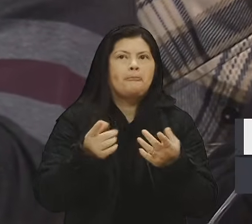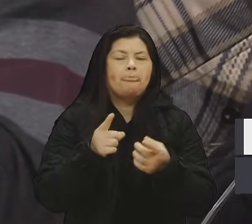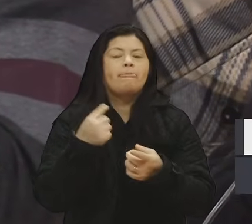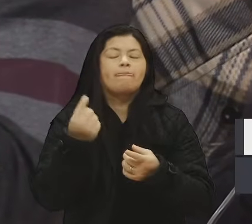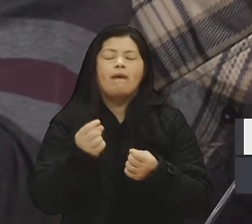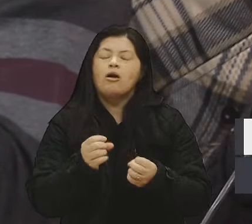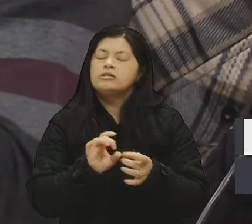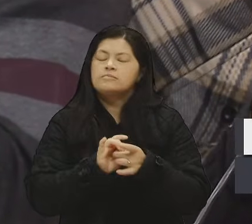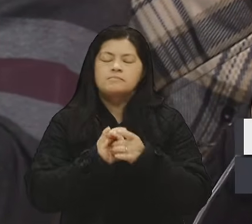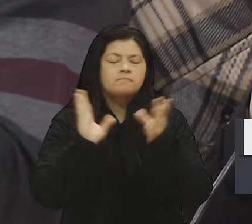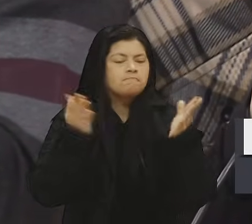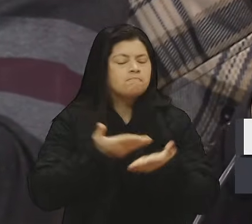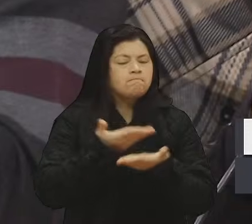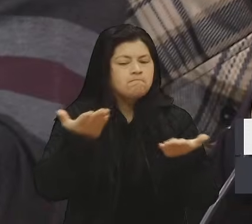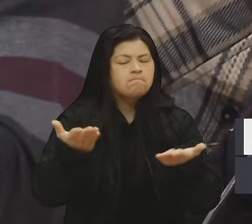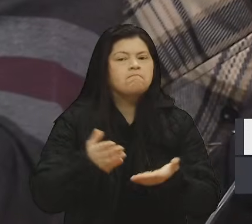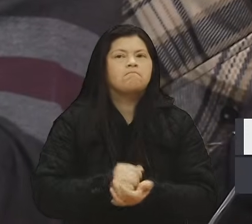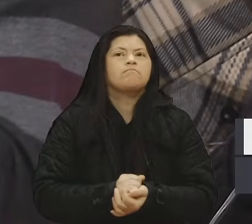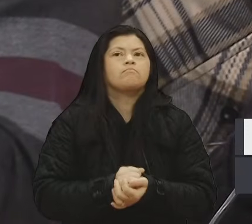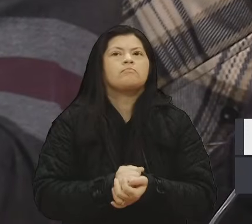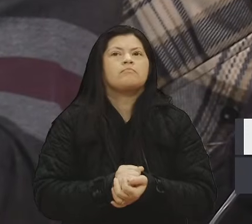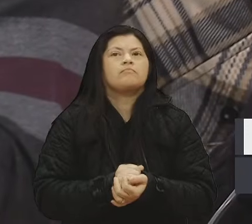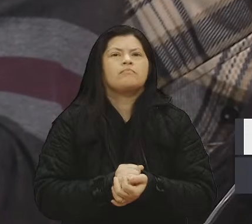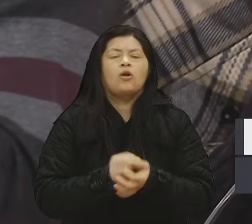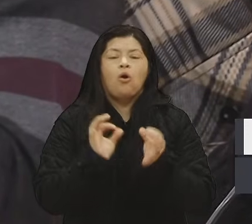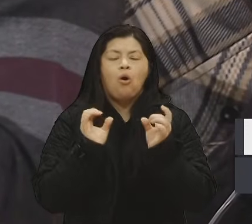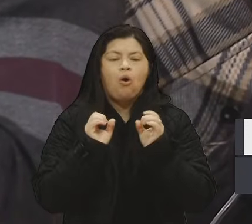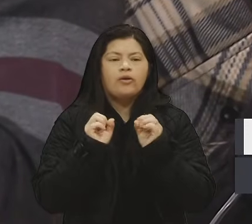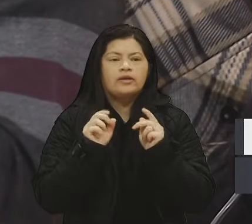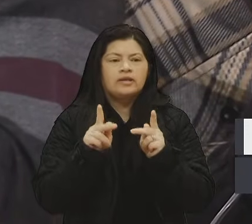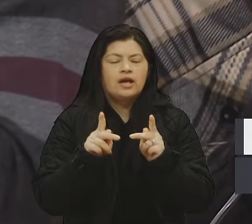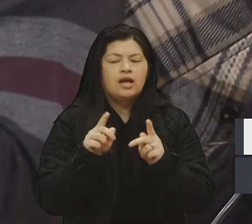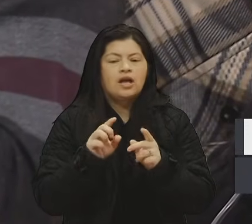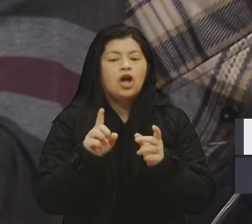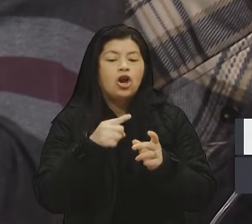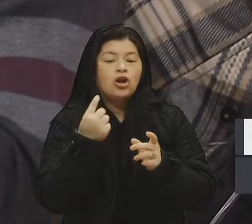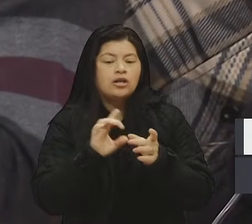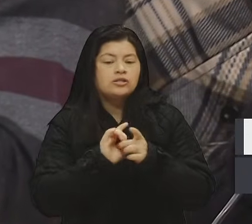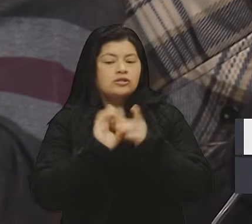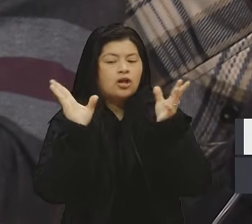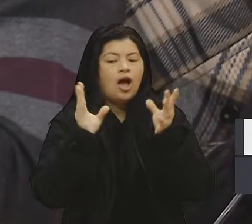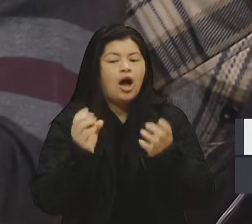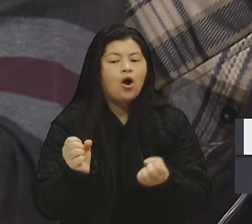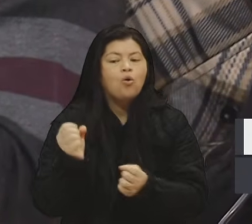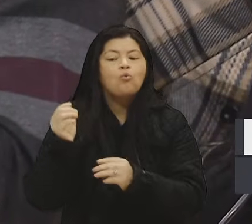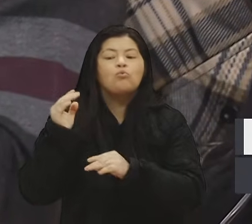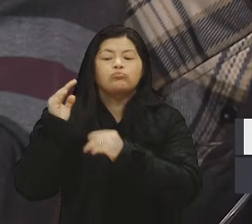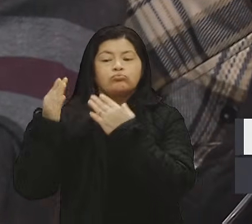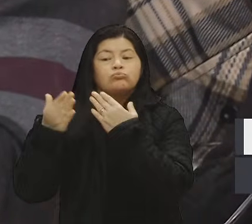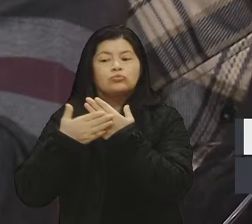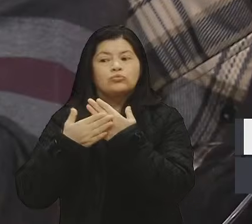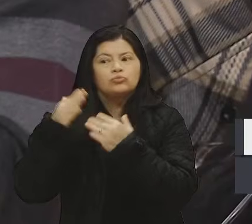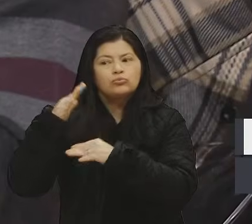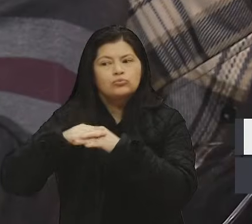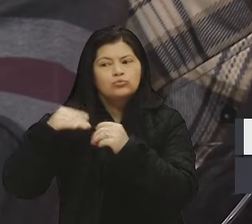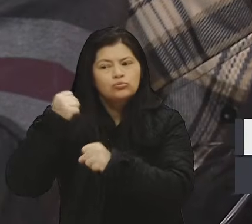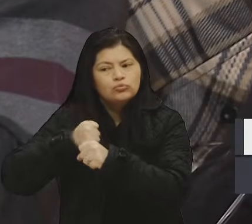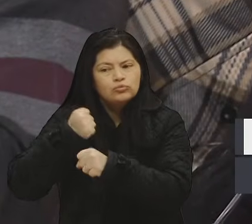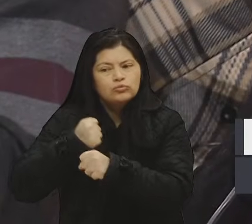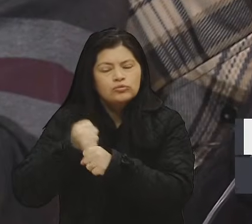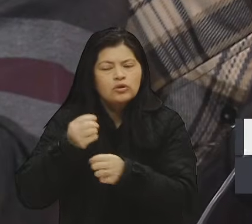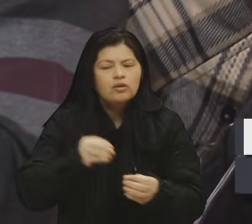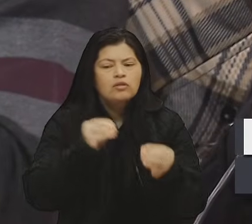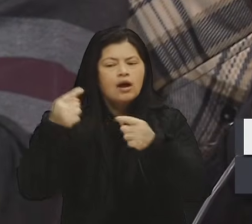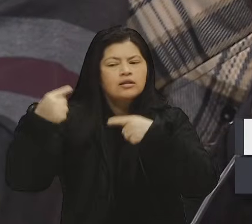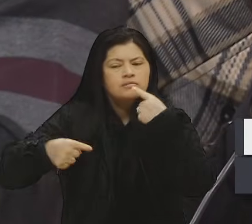disposição para demais encaminhamentos. Tá certo, gente? E nós ficamos à disposição para poder construir, mas acho que foi bem válido a gente ter trazido, né, esse